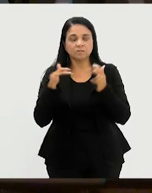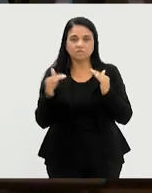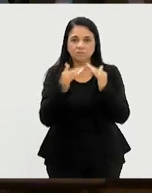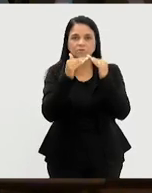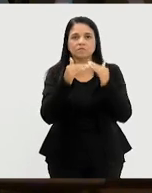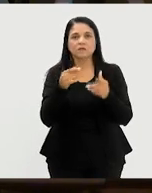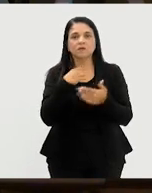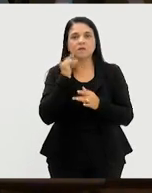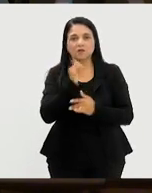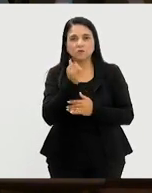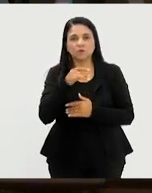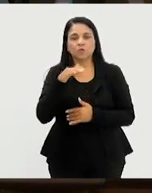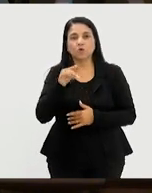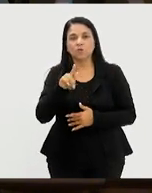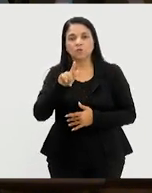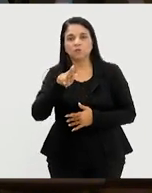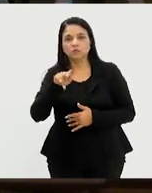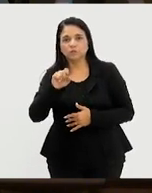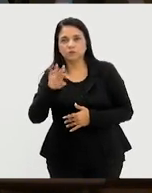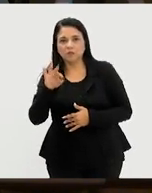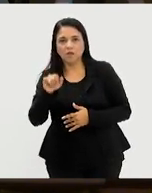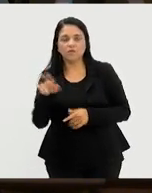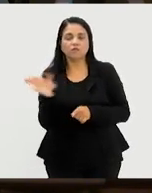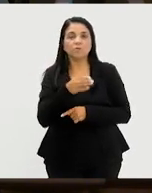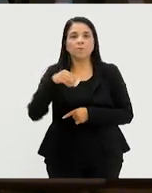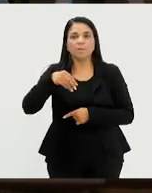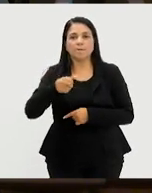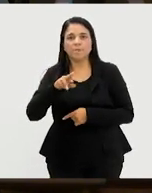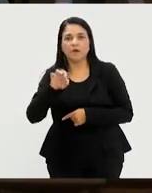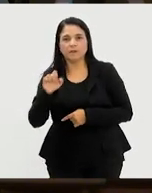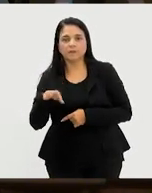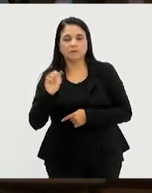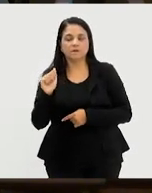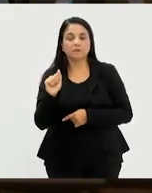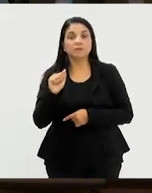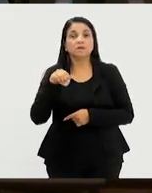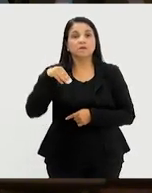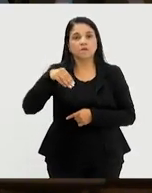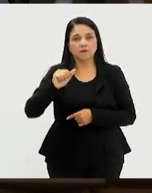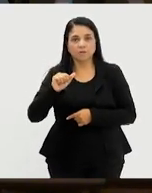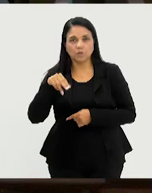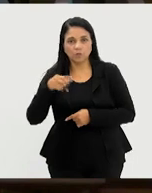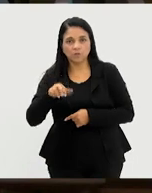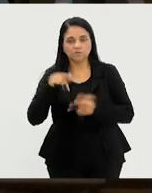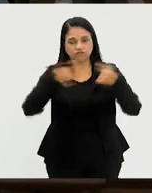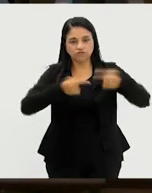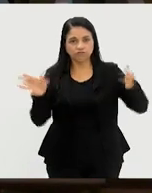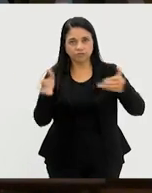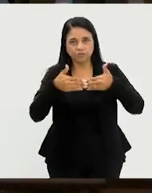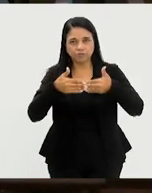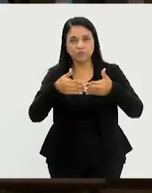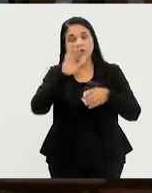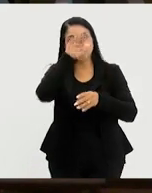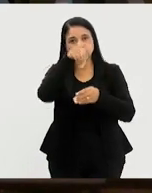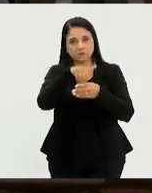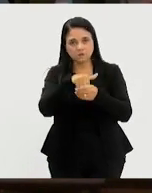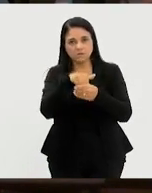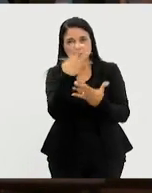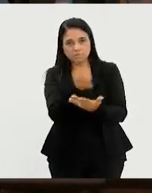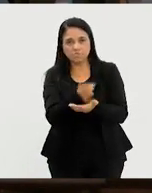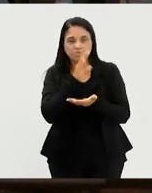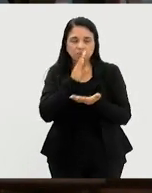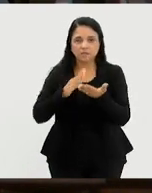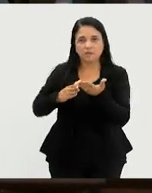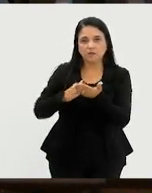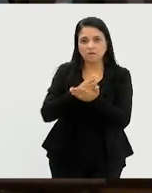relator Deputado Gustavo tutuca Marta Rocha e Rodrigo amuri em discussão não havendo quem Quira discutir encerrada a discussão em votação seor que aprova